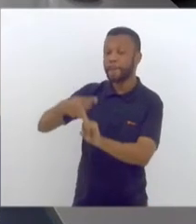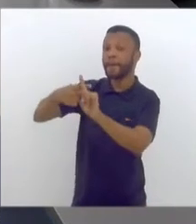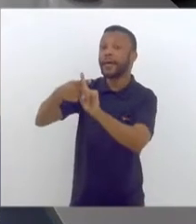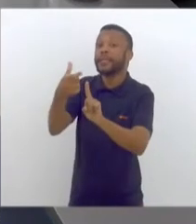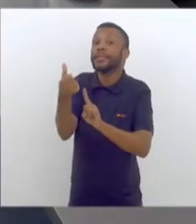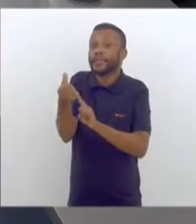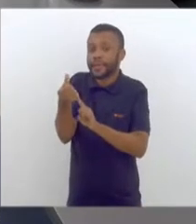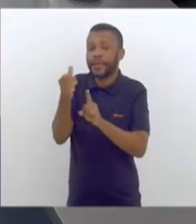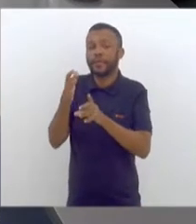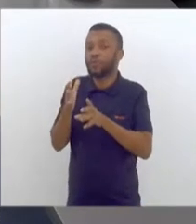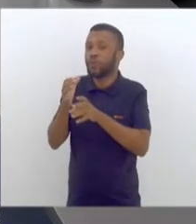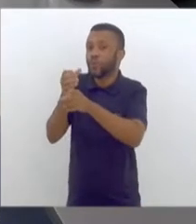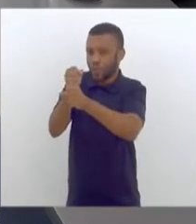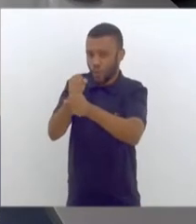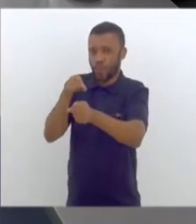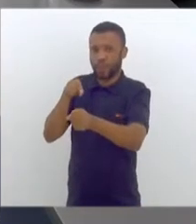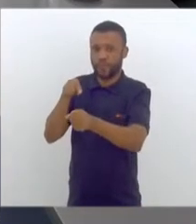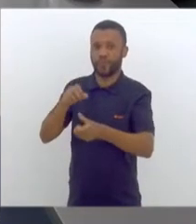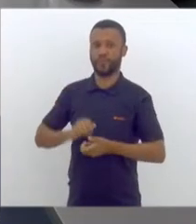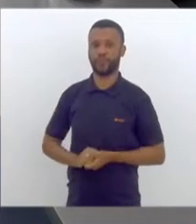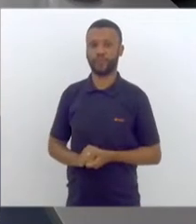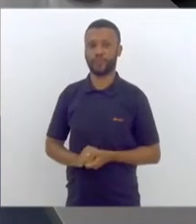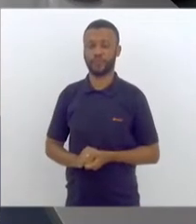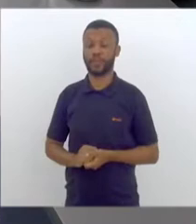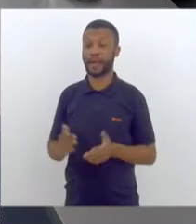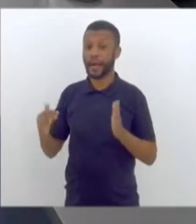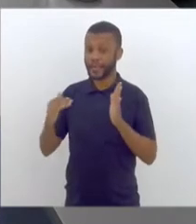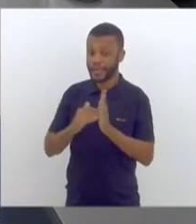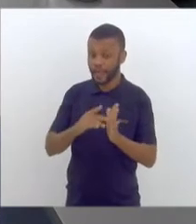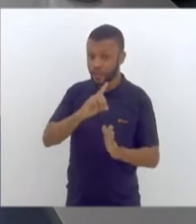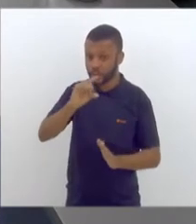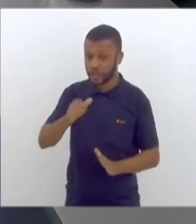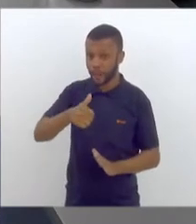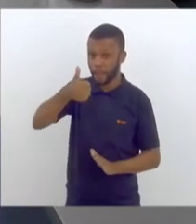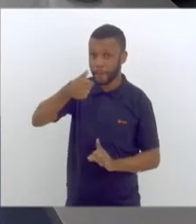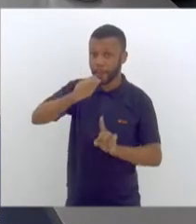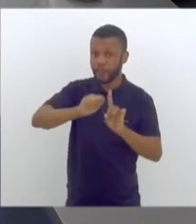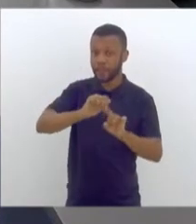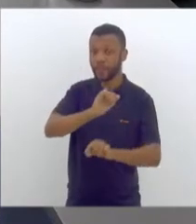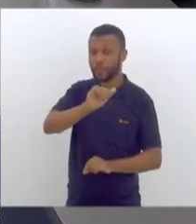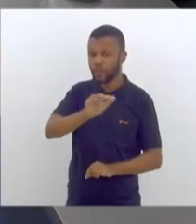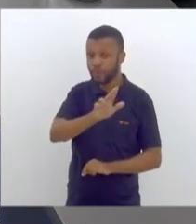que até primeiro de julho de 2013